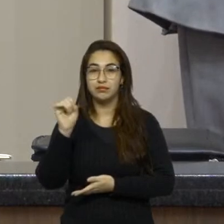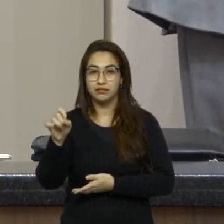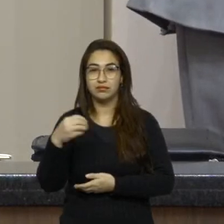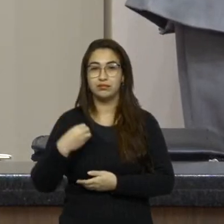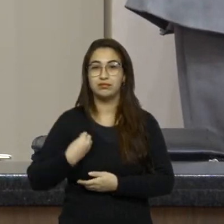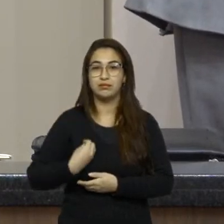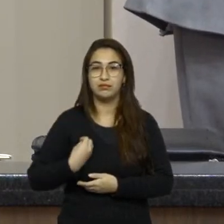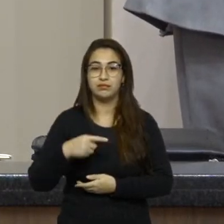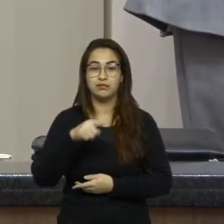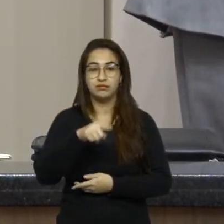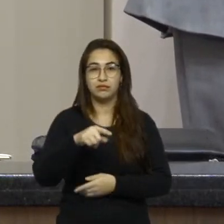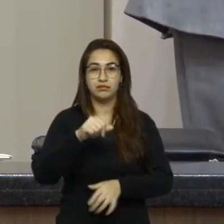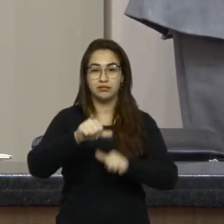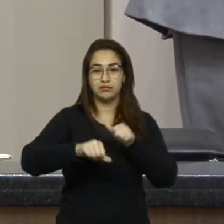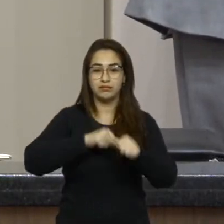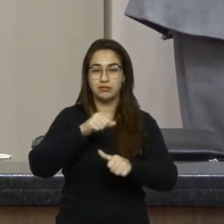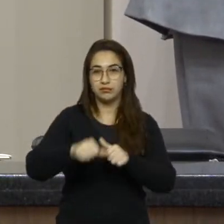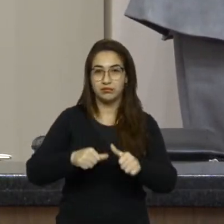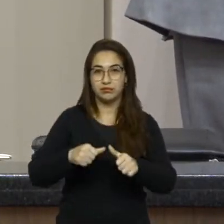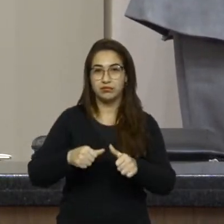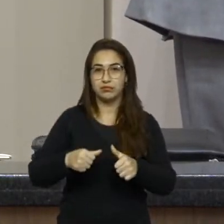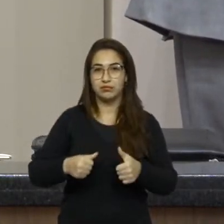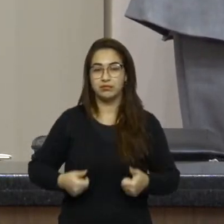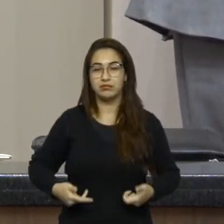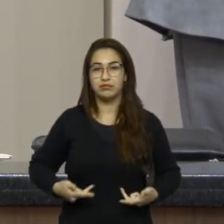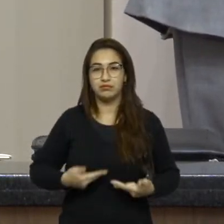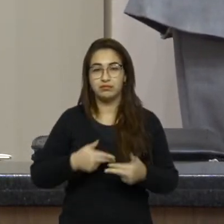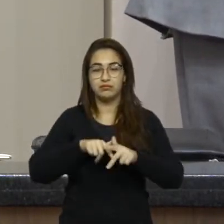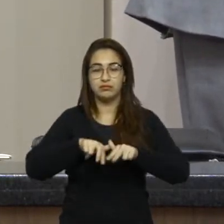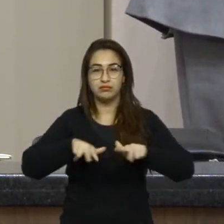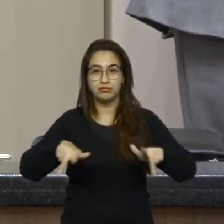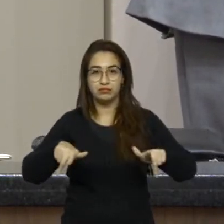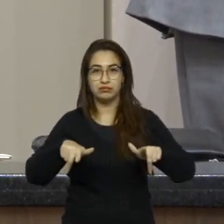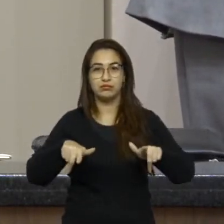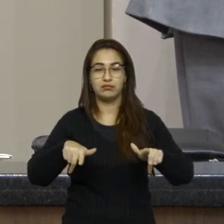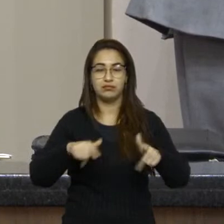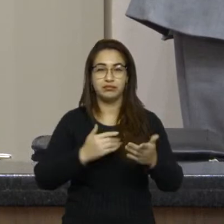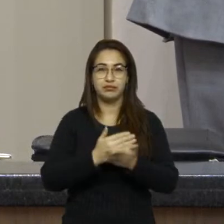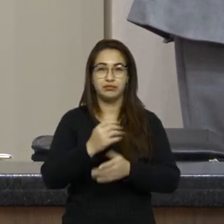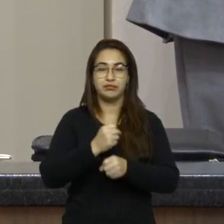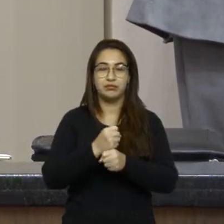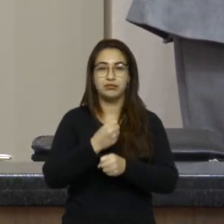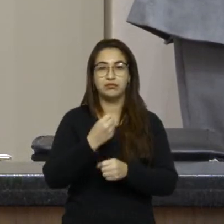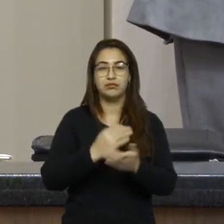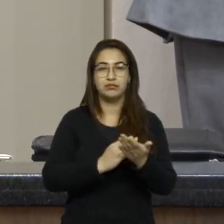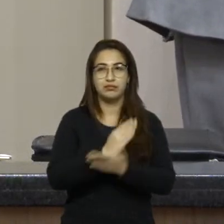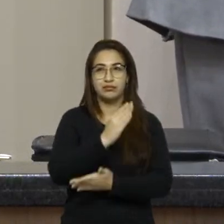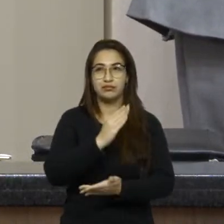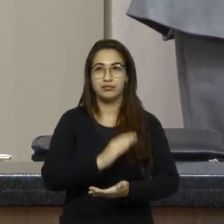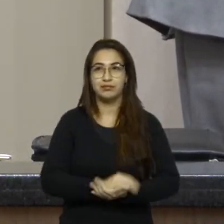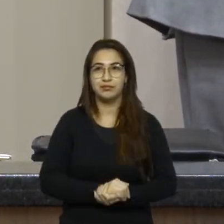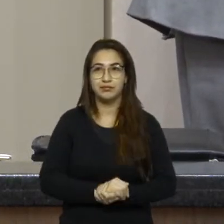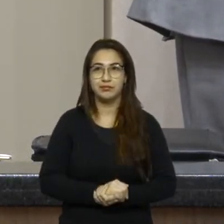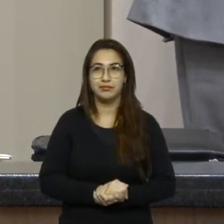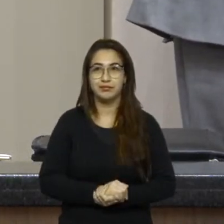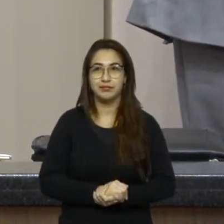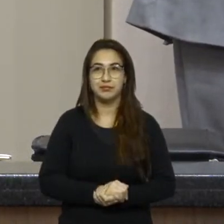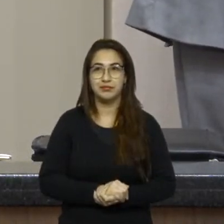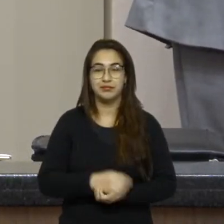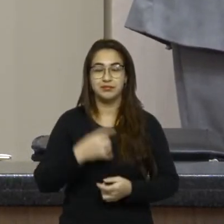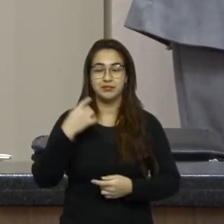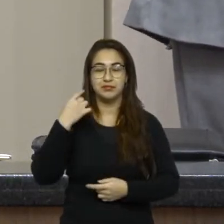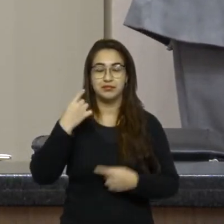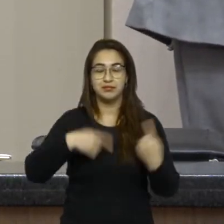realizados desde 1980. Em discussão, não havendo, em votação, está aprovado.